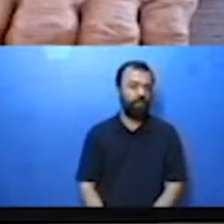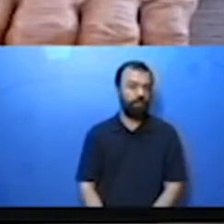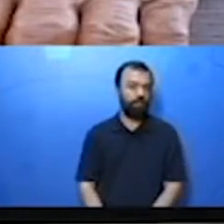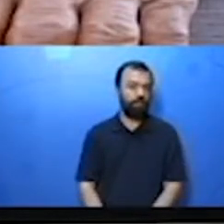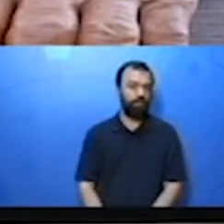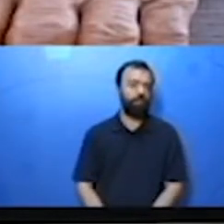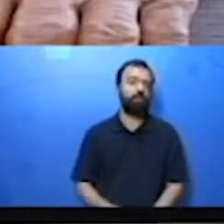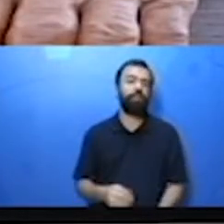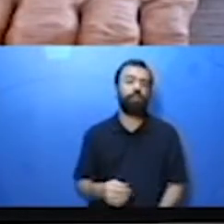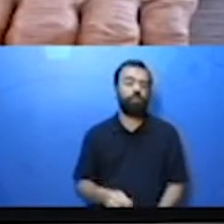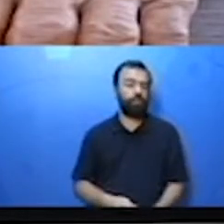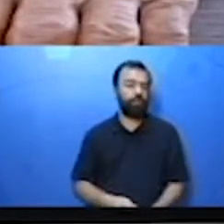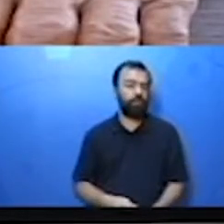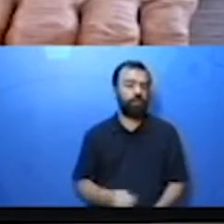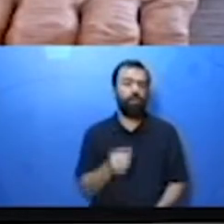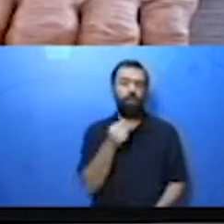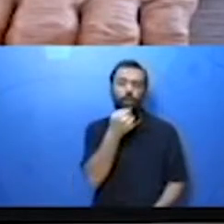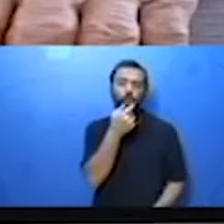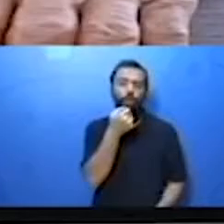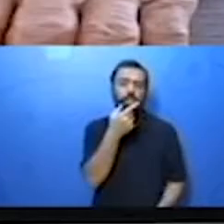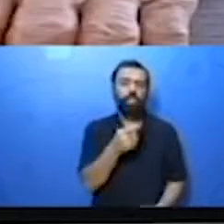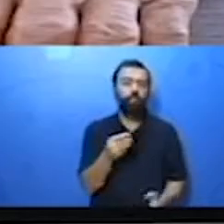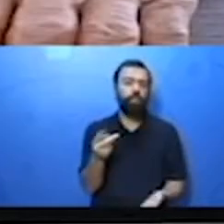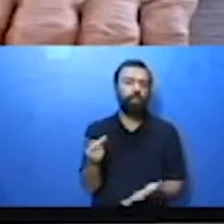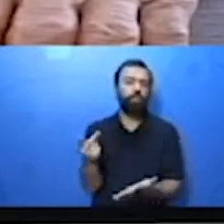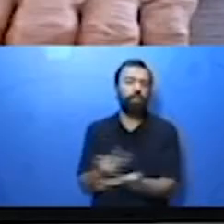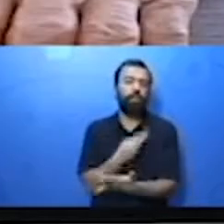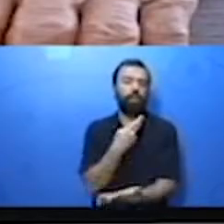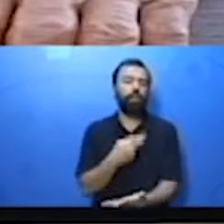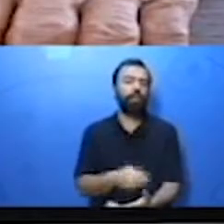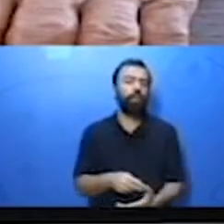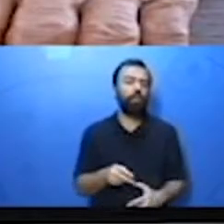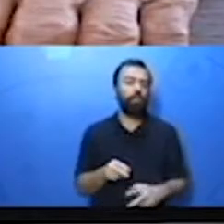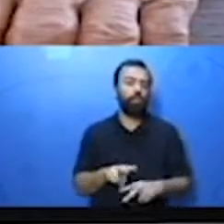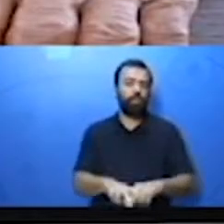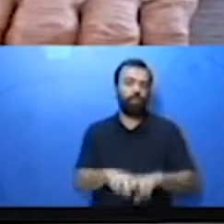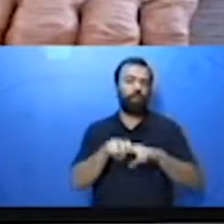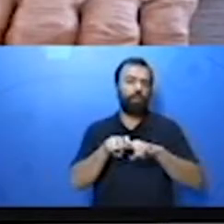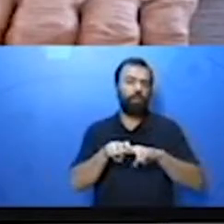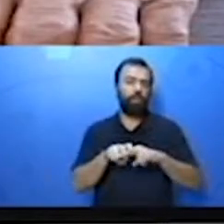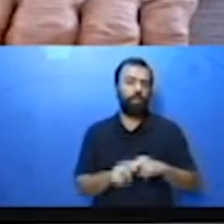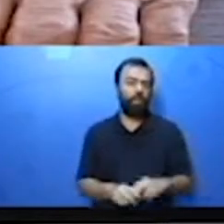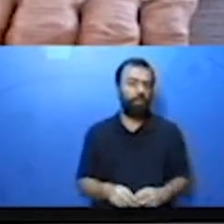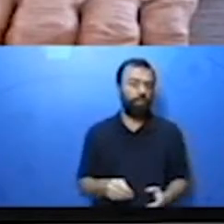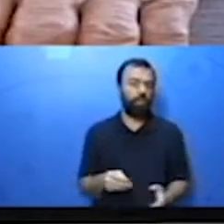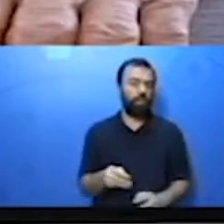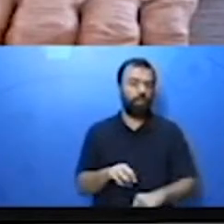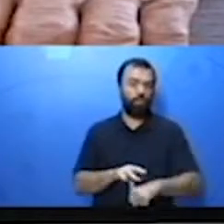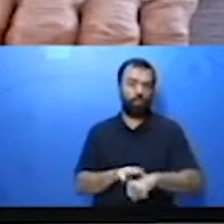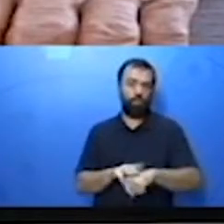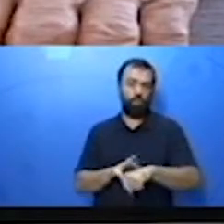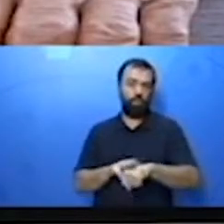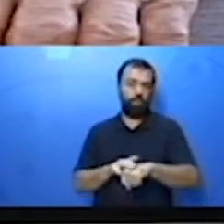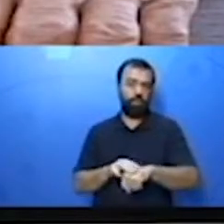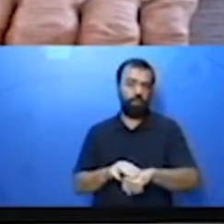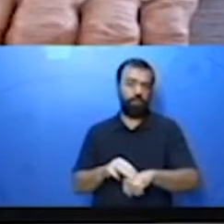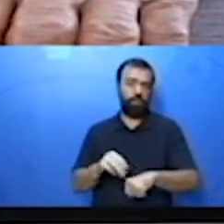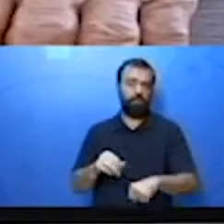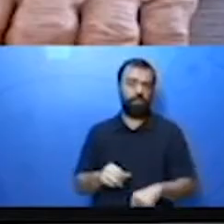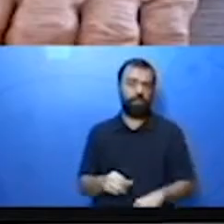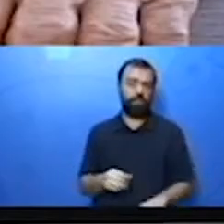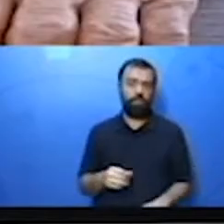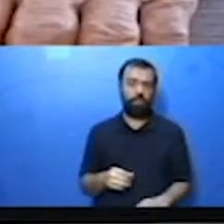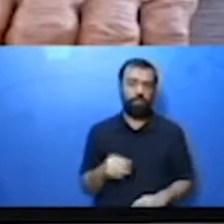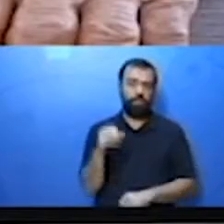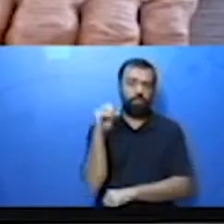O uso de medicamentos de forma incorreta pode acarretar o agravamento de uma doença, uma vez que a